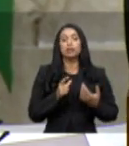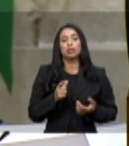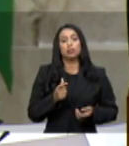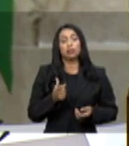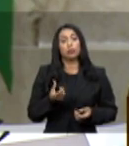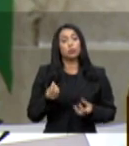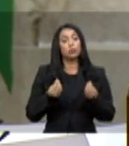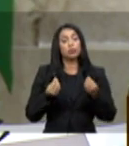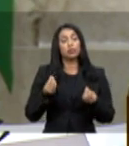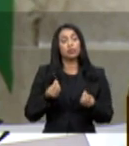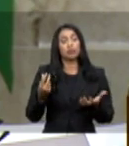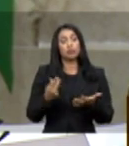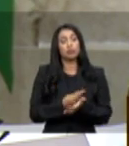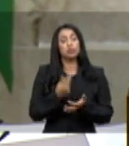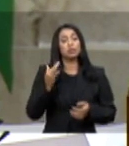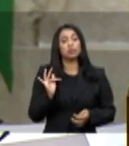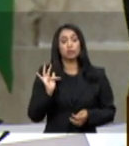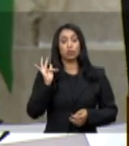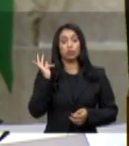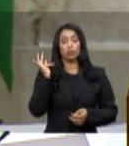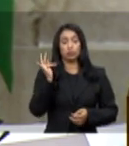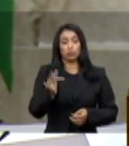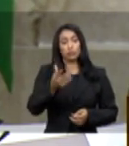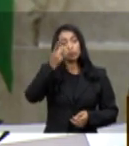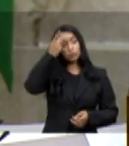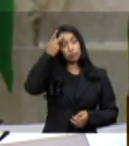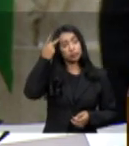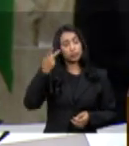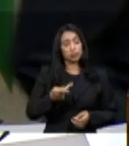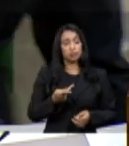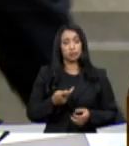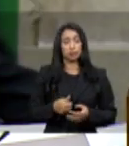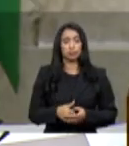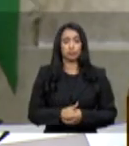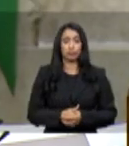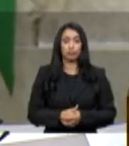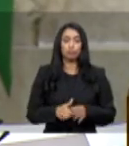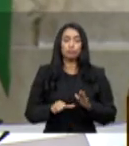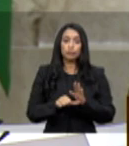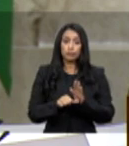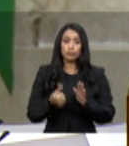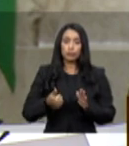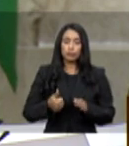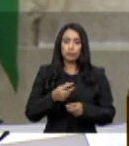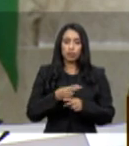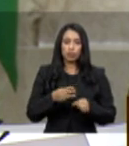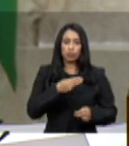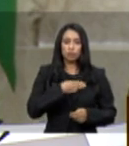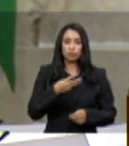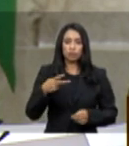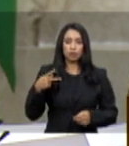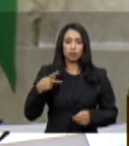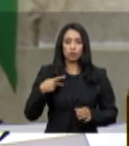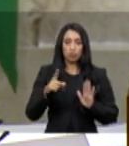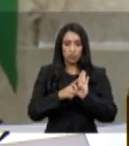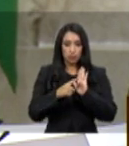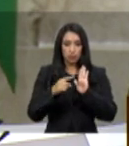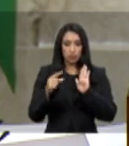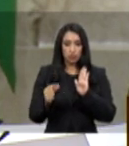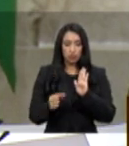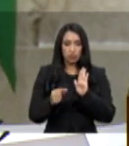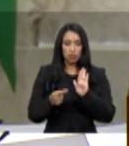nas reações normais das pessoas primeiramente periférico gostaria de destacar